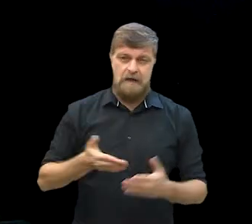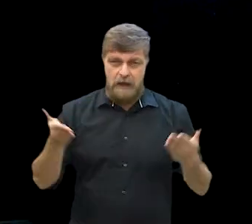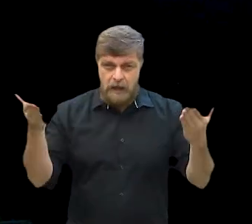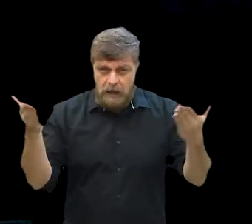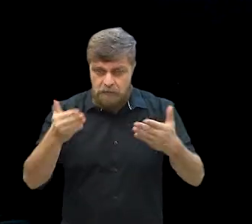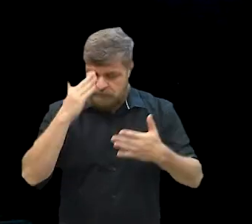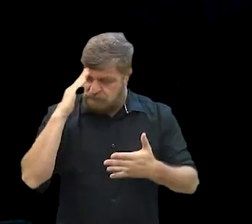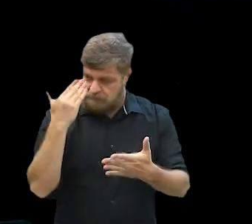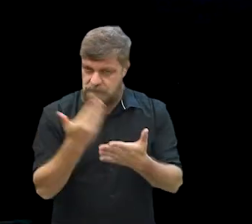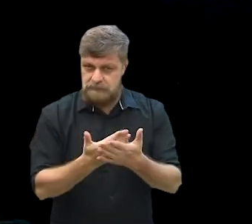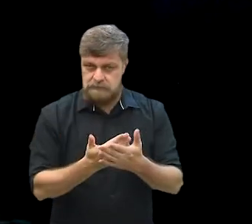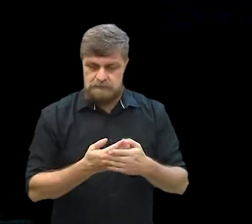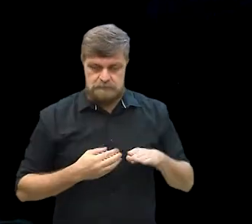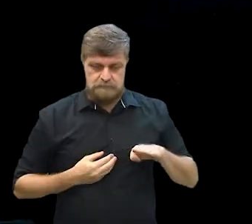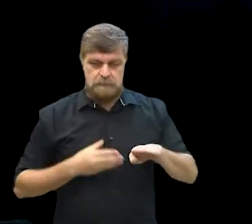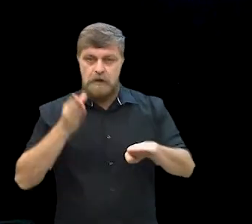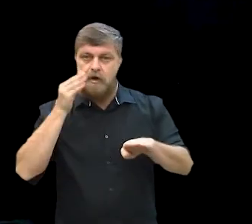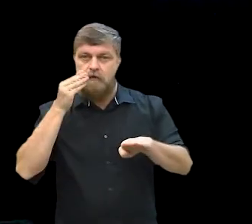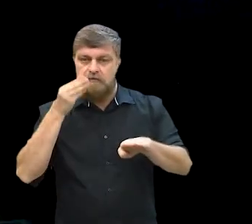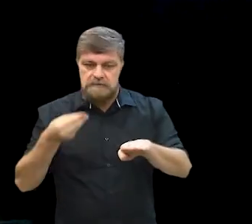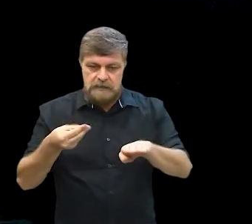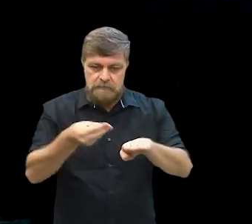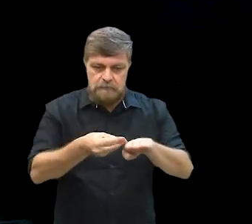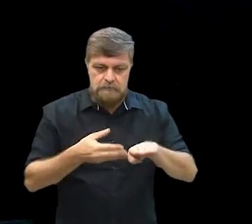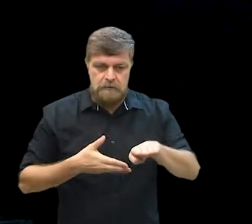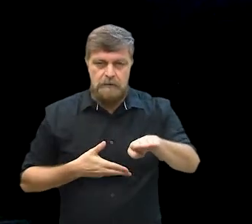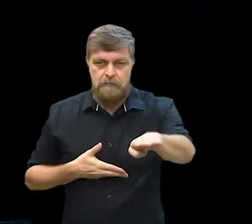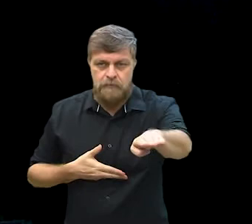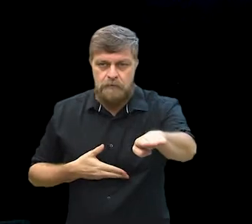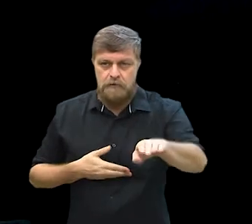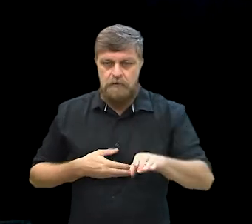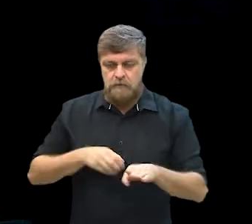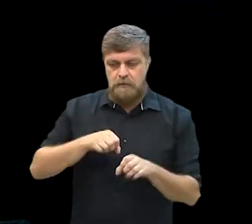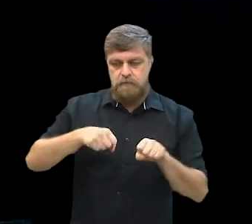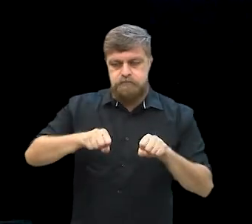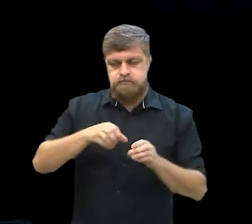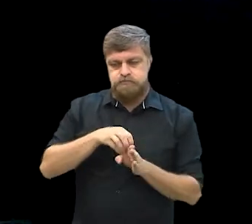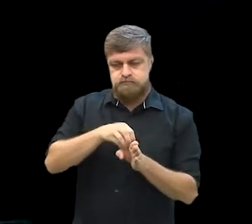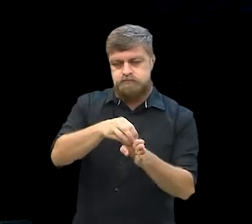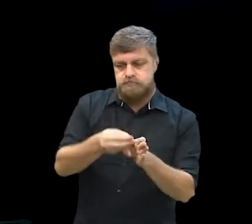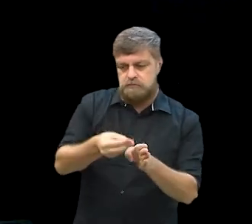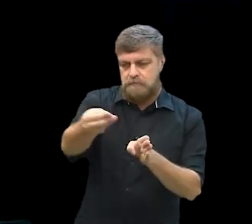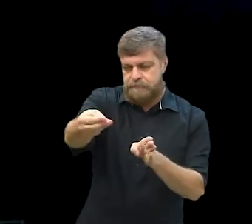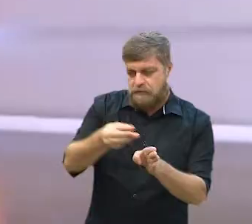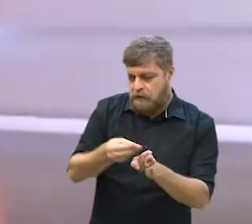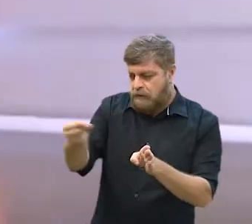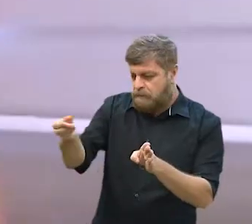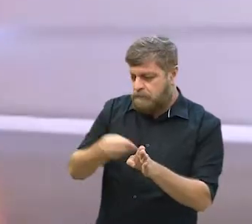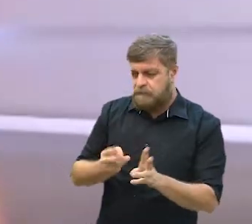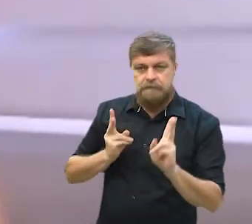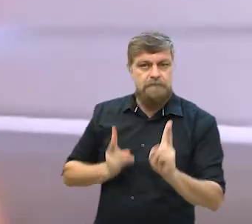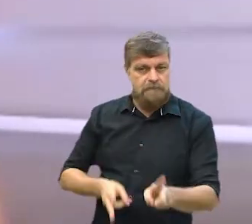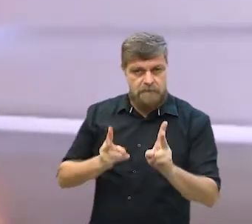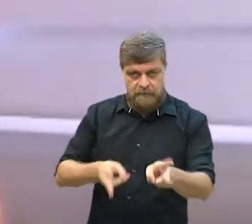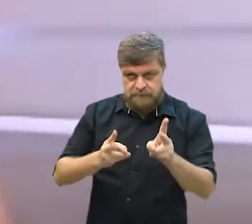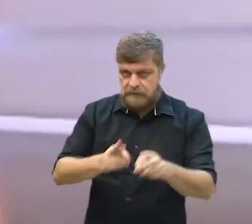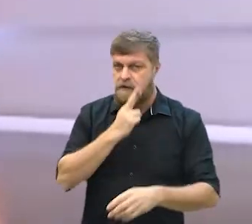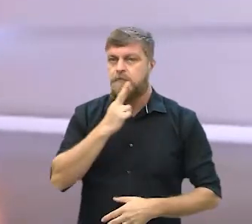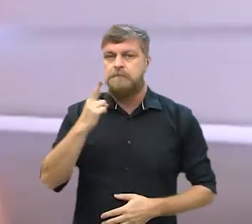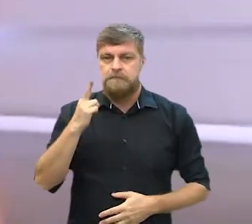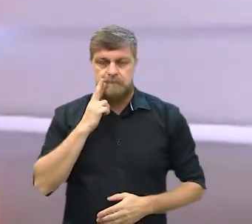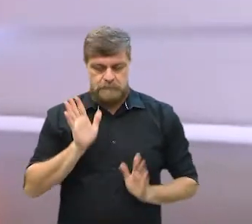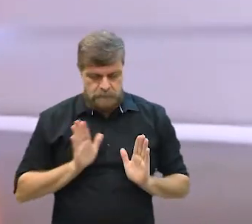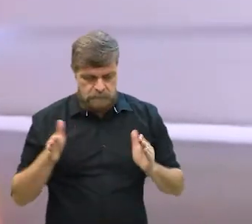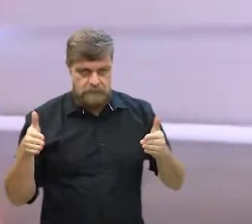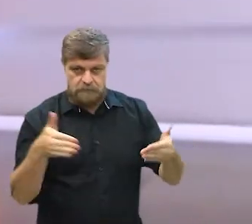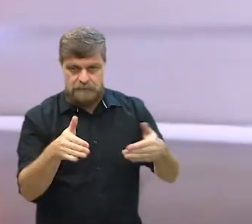passado. Então, eu acredito que o delivery e o retirada, né, o takeaway, ele veio para ficar. Eu acredito que os restaurantes